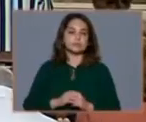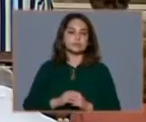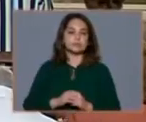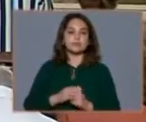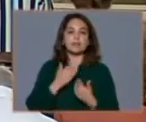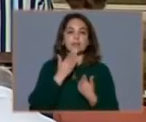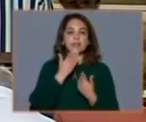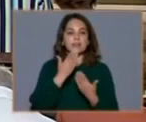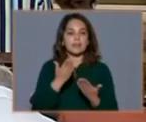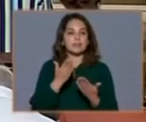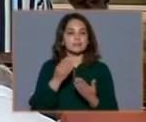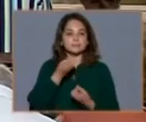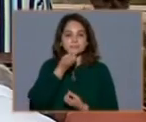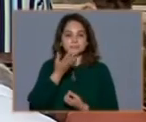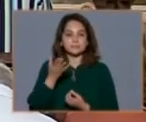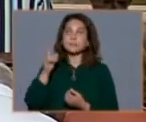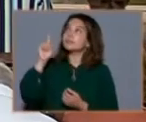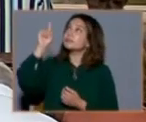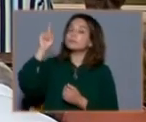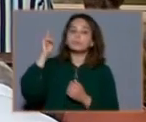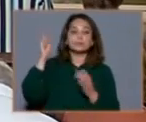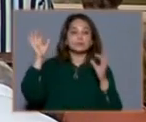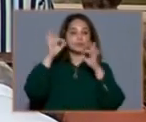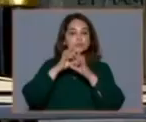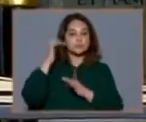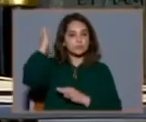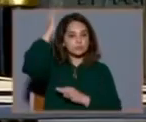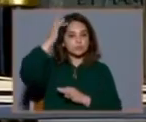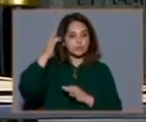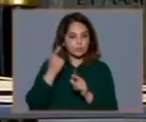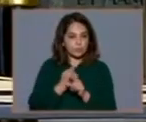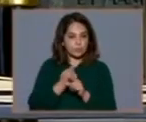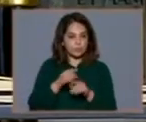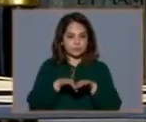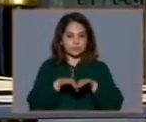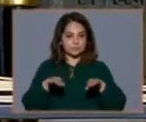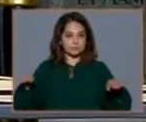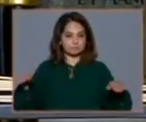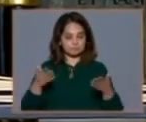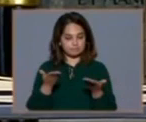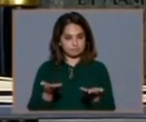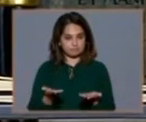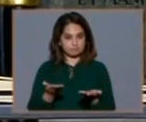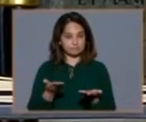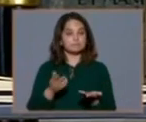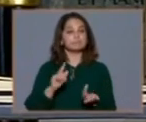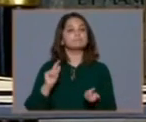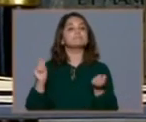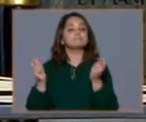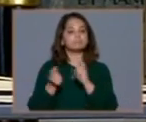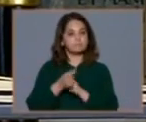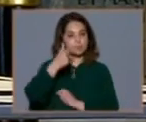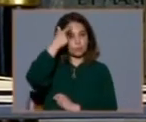Santificai pelo Espírito Santo estes dons que vos apresentamos, para que se convertam no corpo